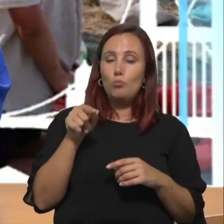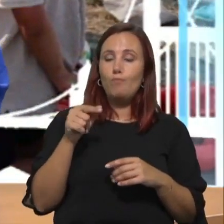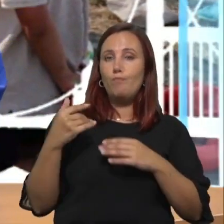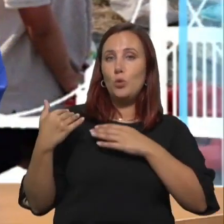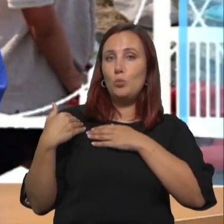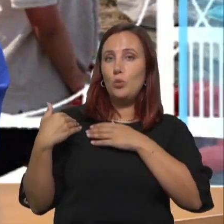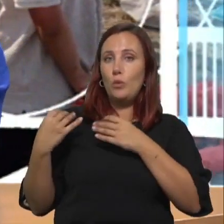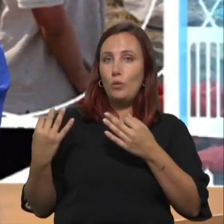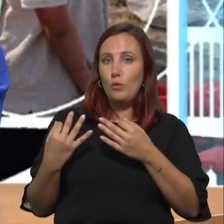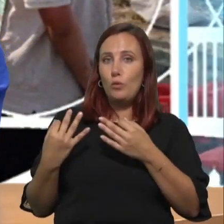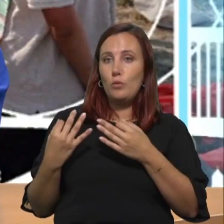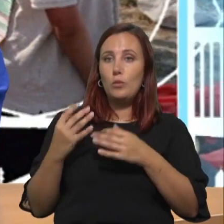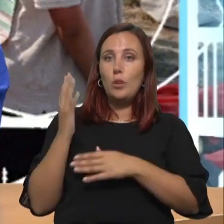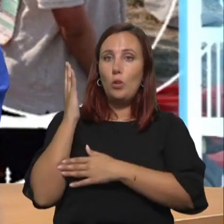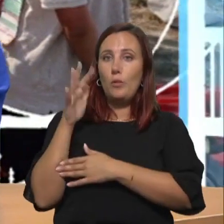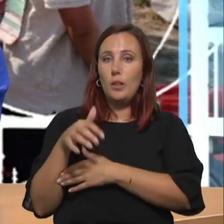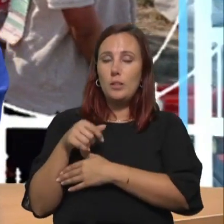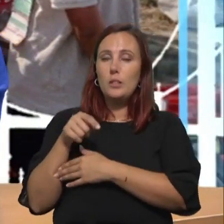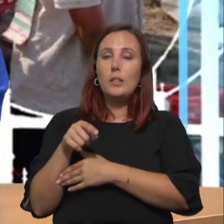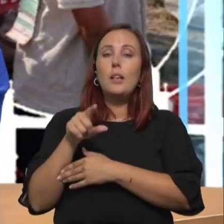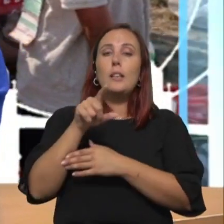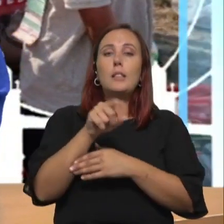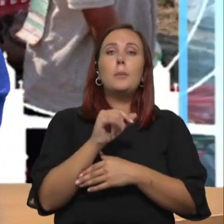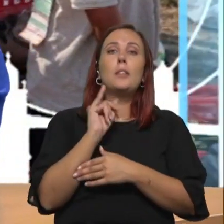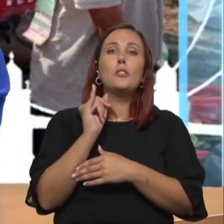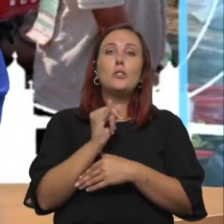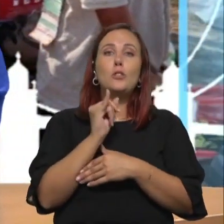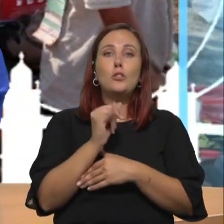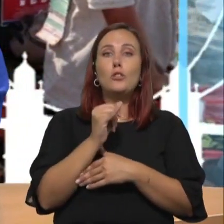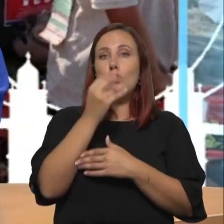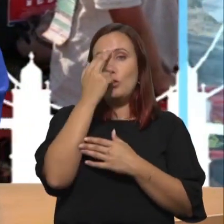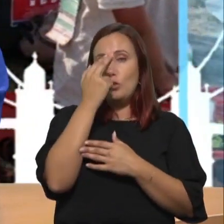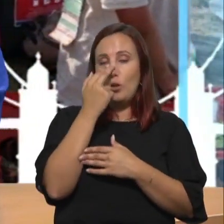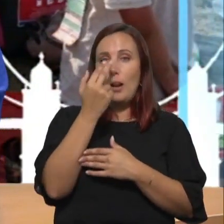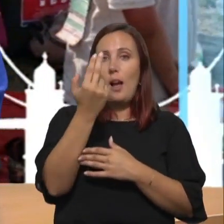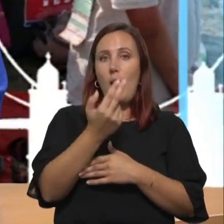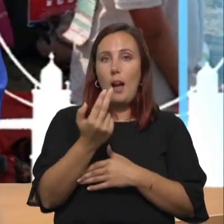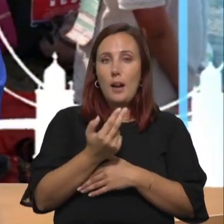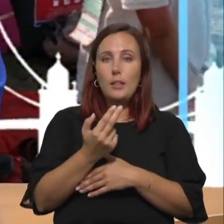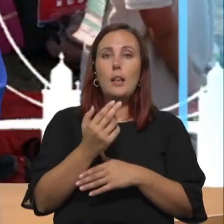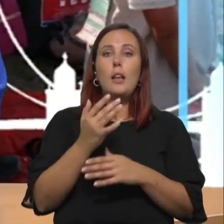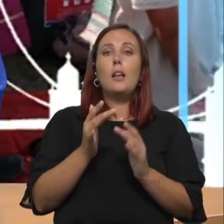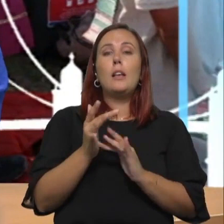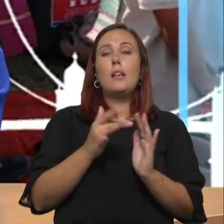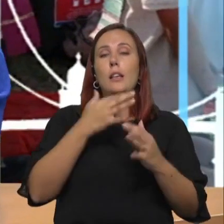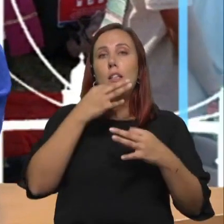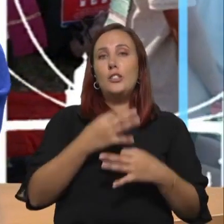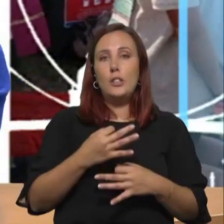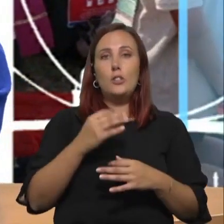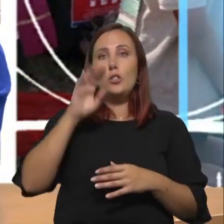responsável por este congresso, também o Instituto de História e Artes Cristãs de Braga, onde